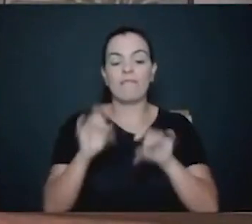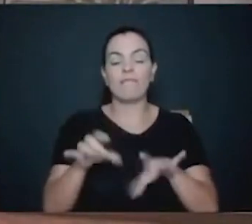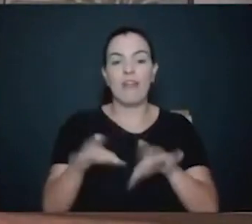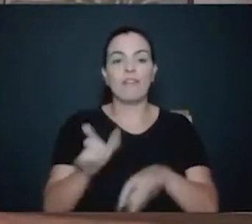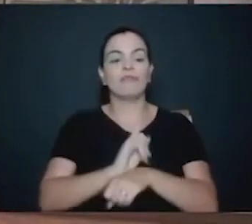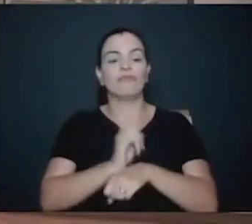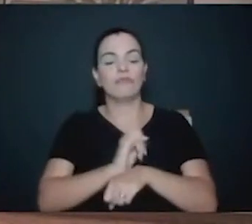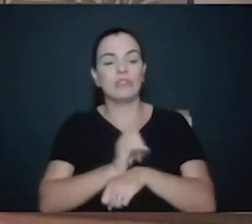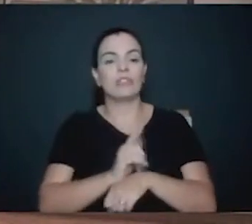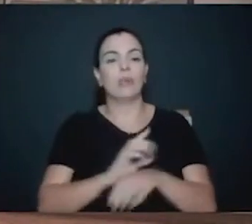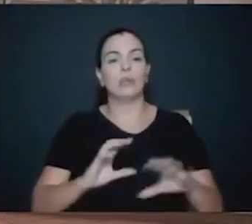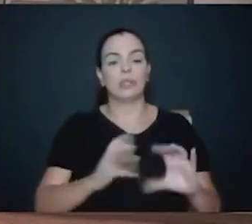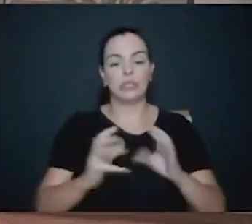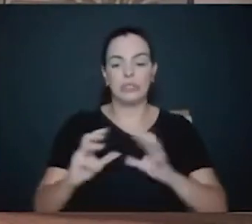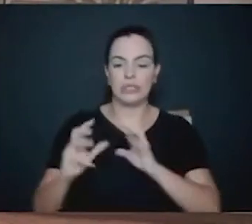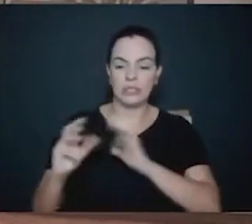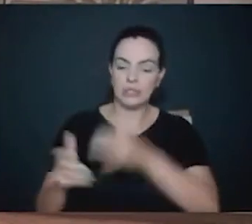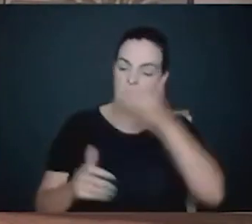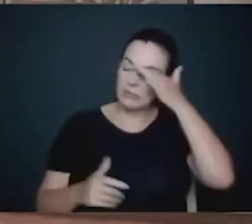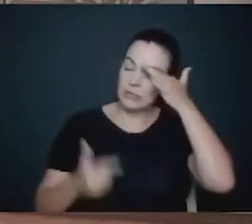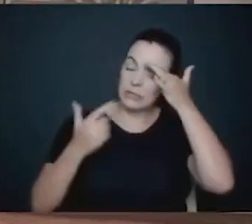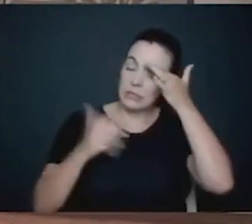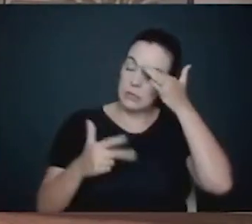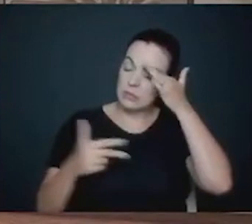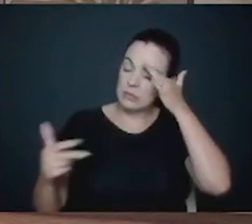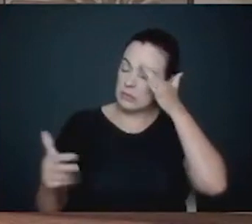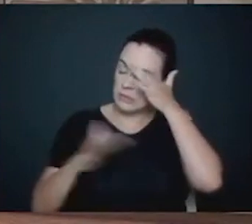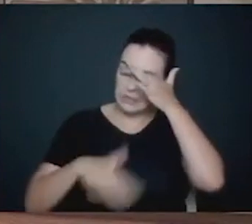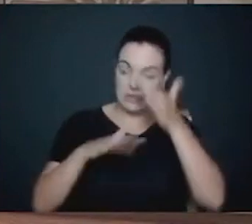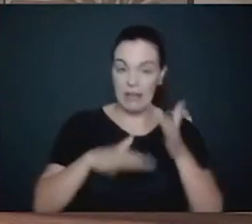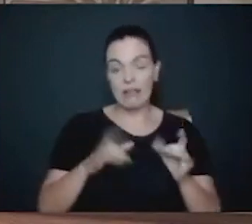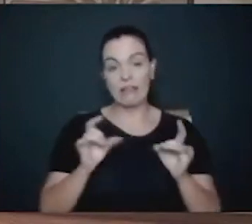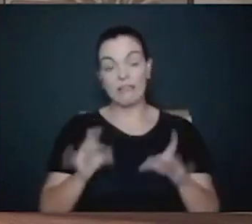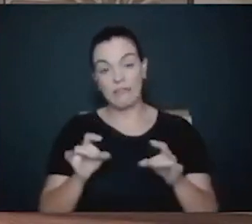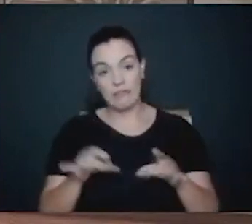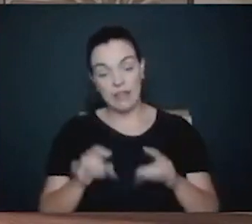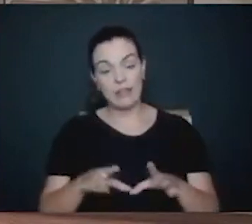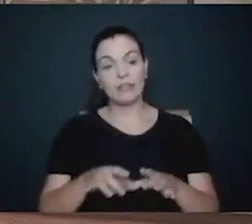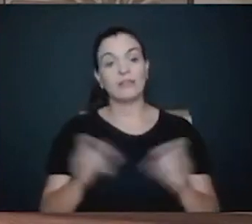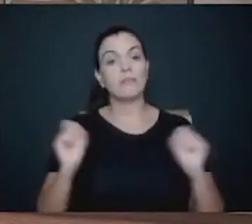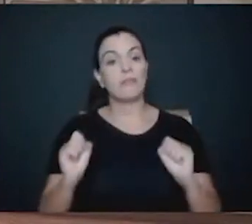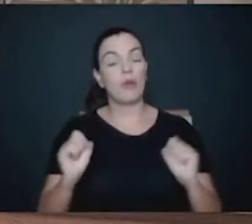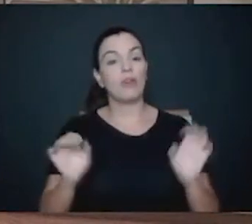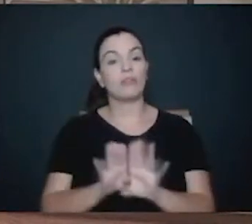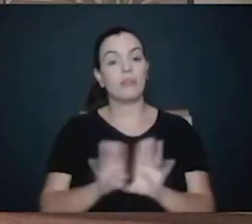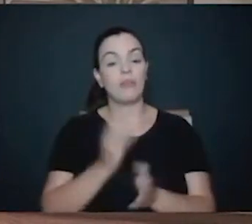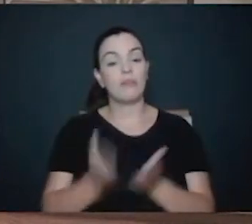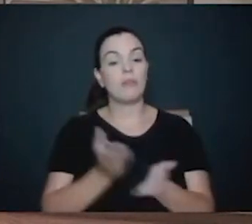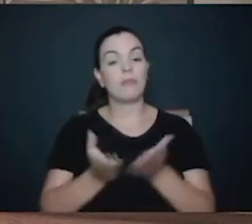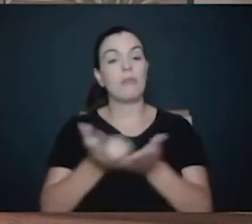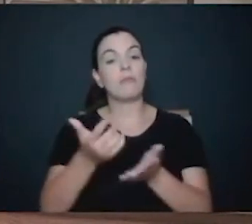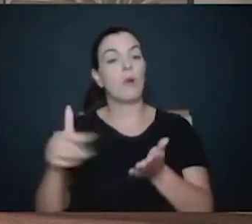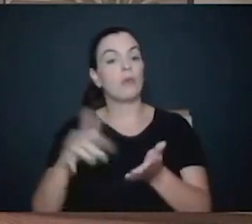equipes, entre outras necessidades que atende às demandas comerciais, podendo atender, inclusive, outros segmentos. Se algum vereador